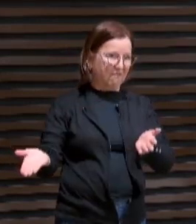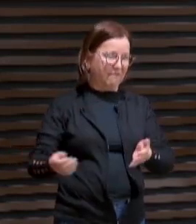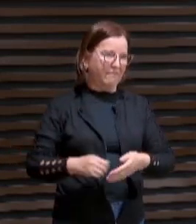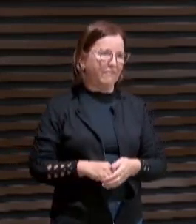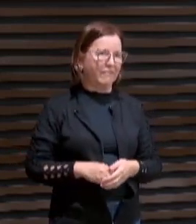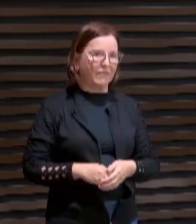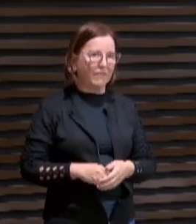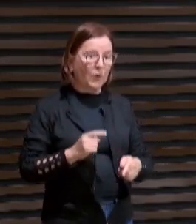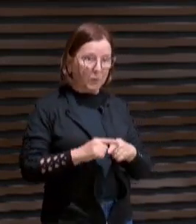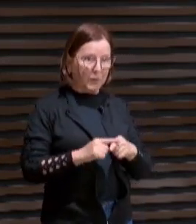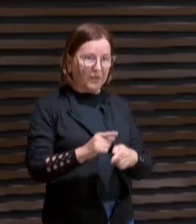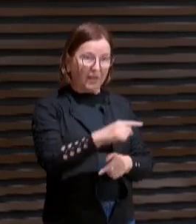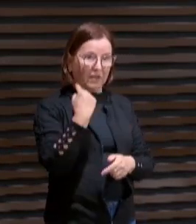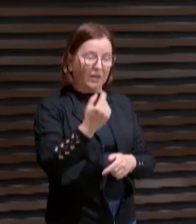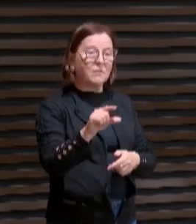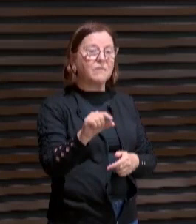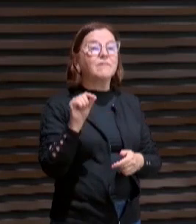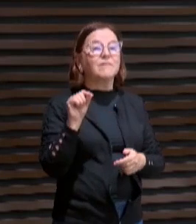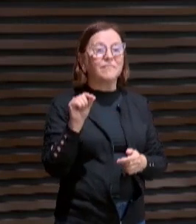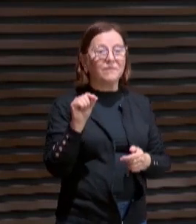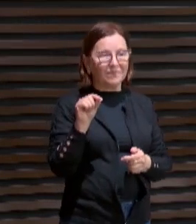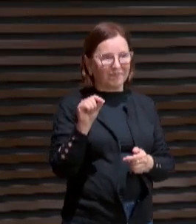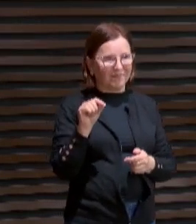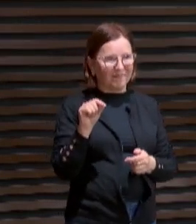Porque nossa preferência